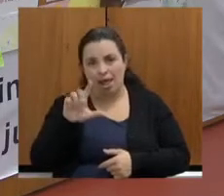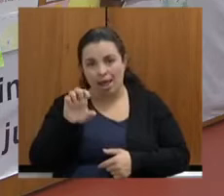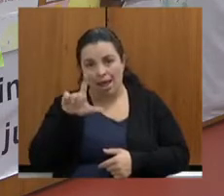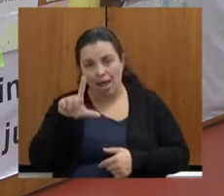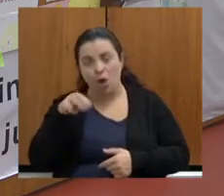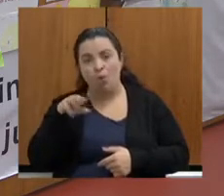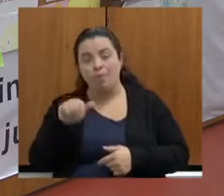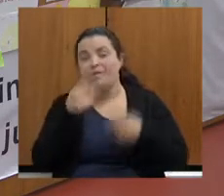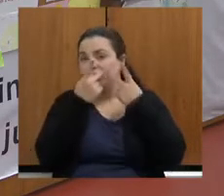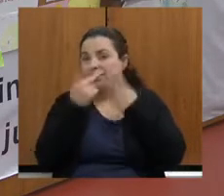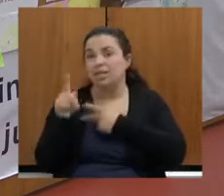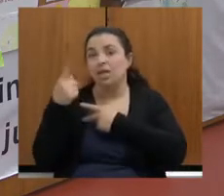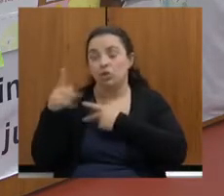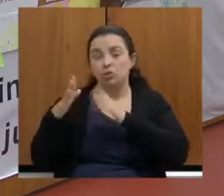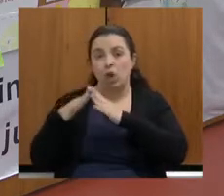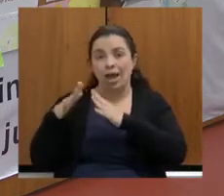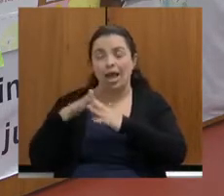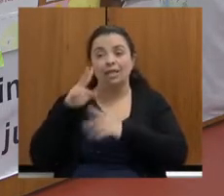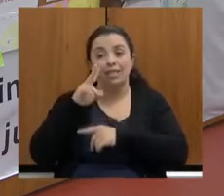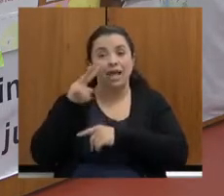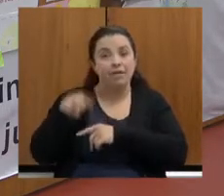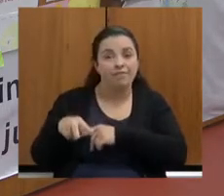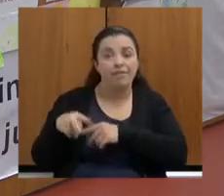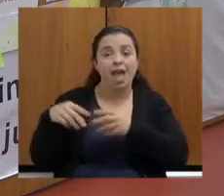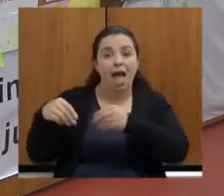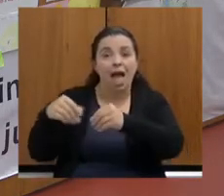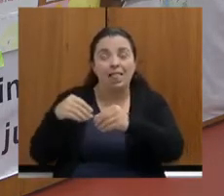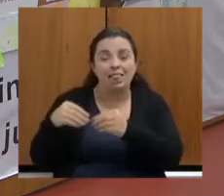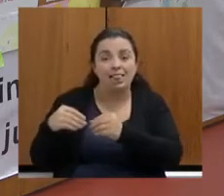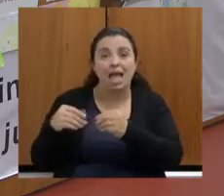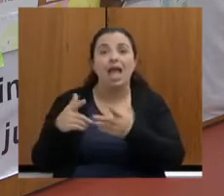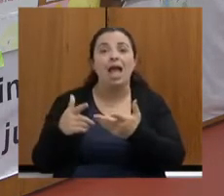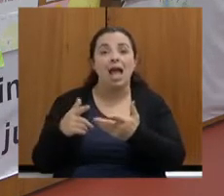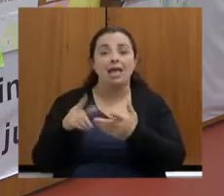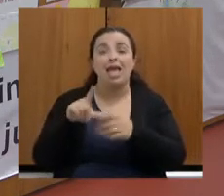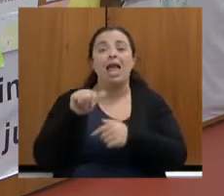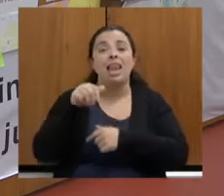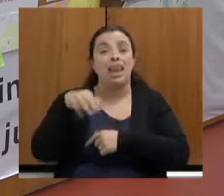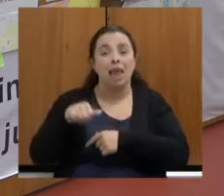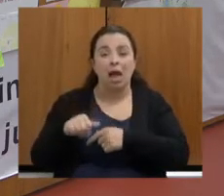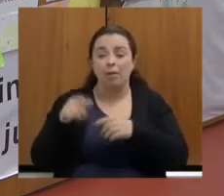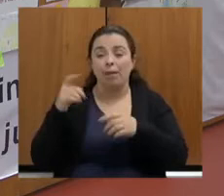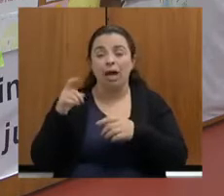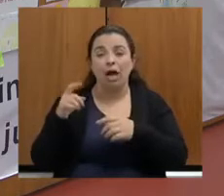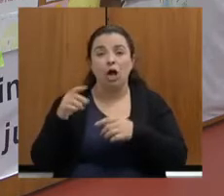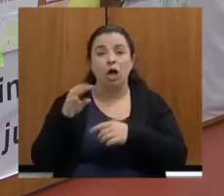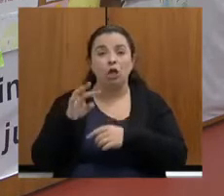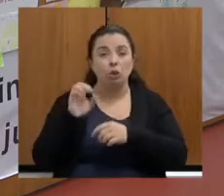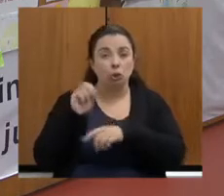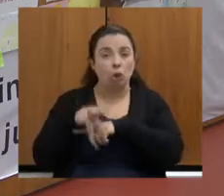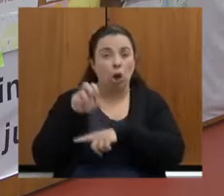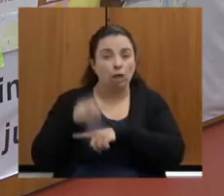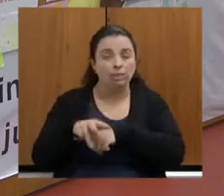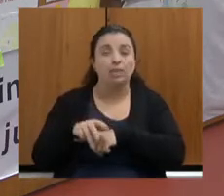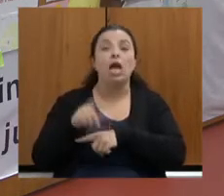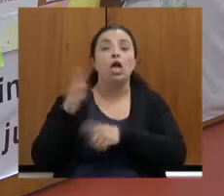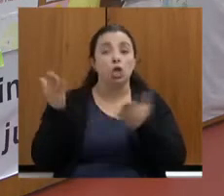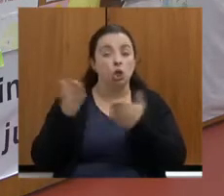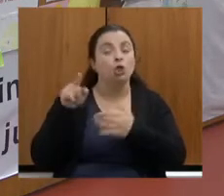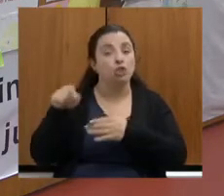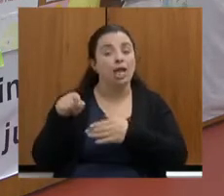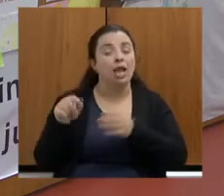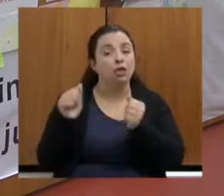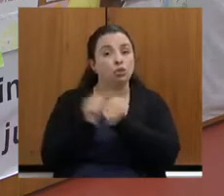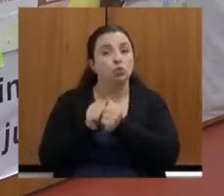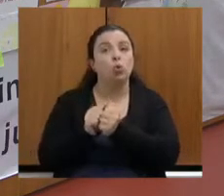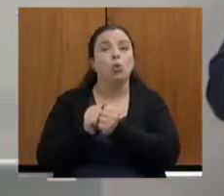sem via Exatamente esse tipo de a terra que a lama tóxica que hoje está aí no território na